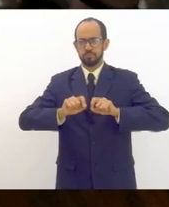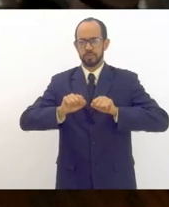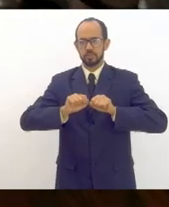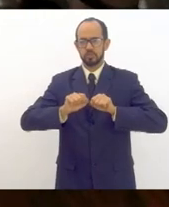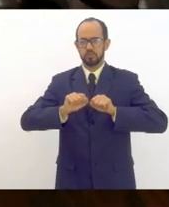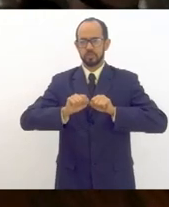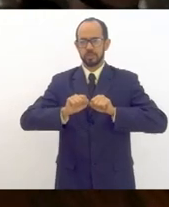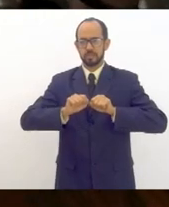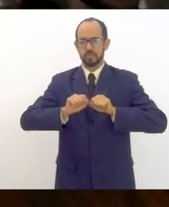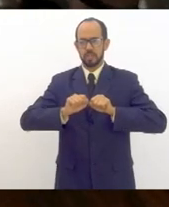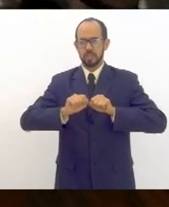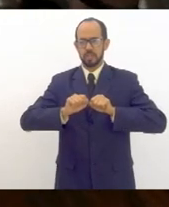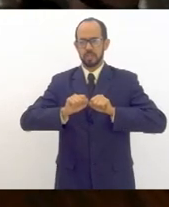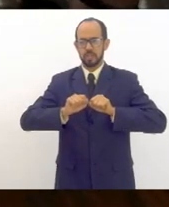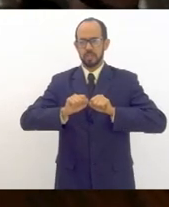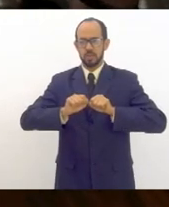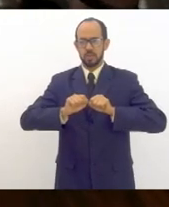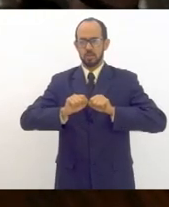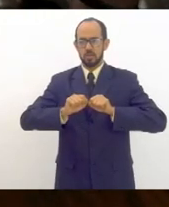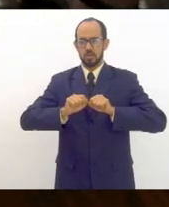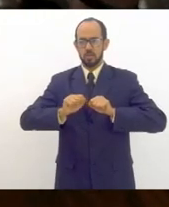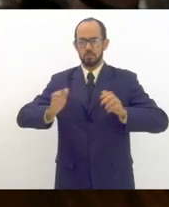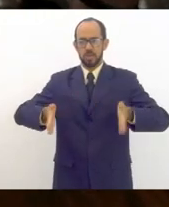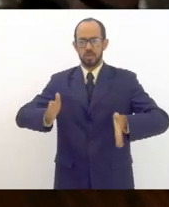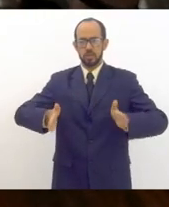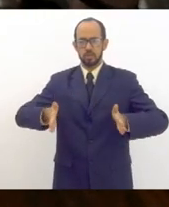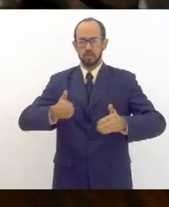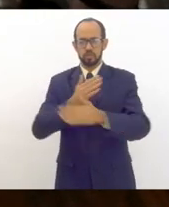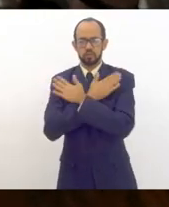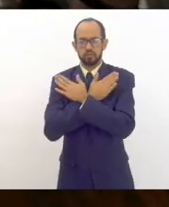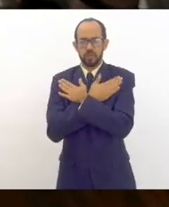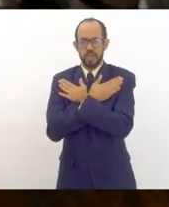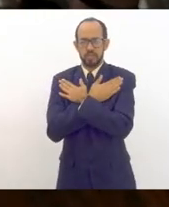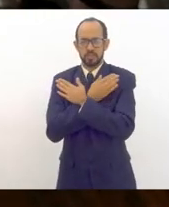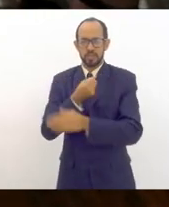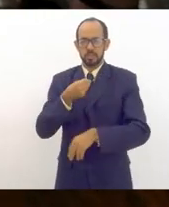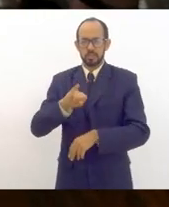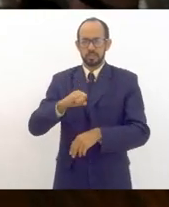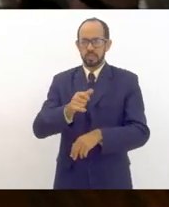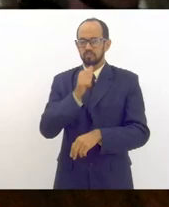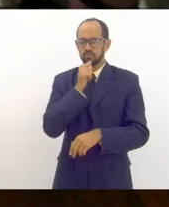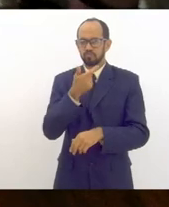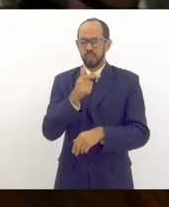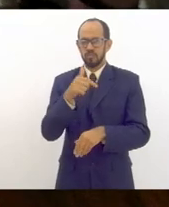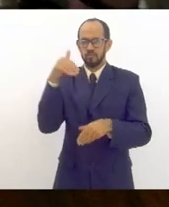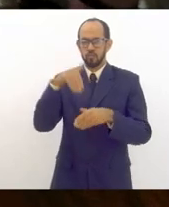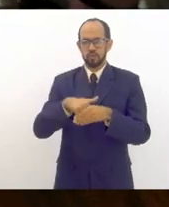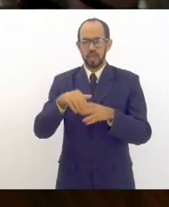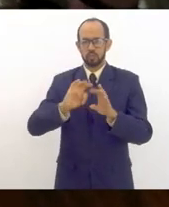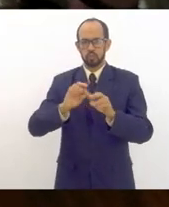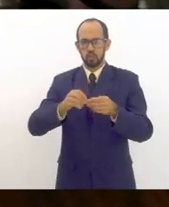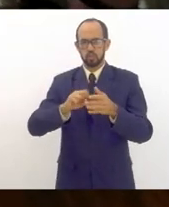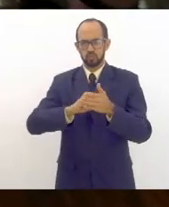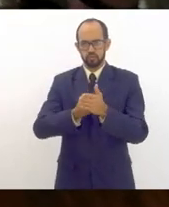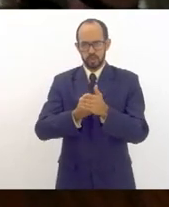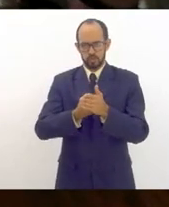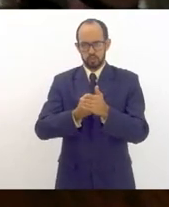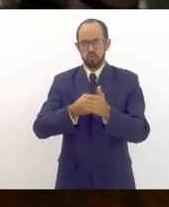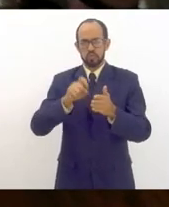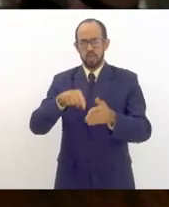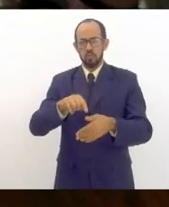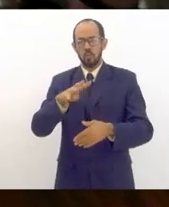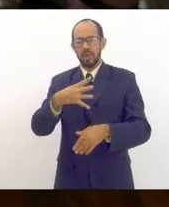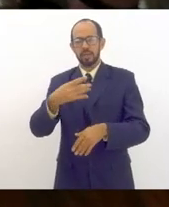o recesso sem votar todos os vetos. São 42